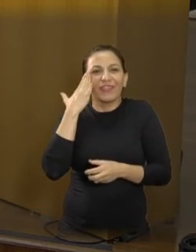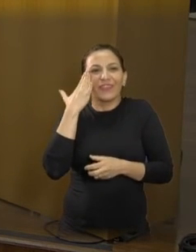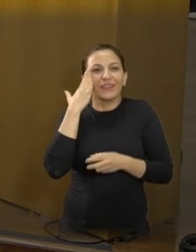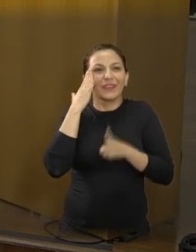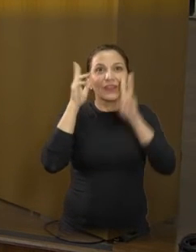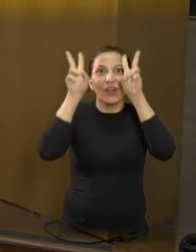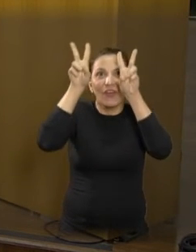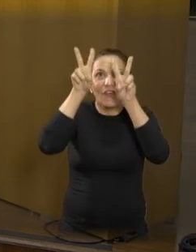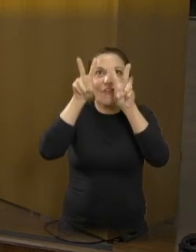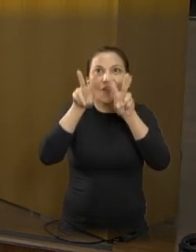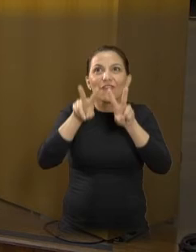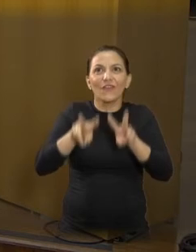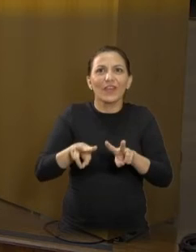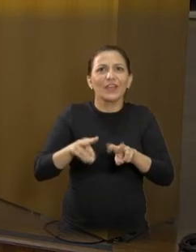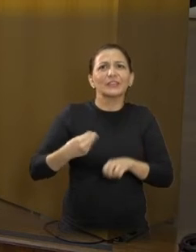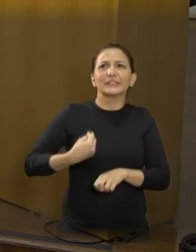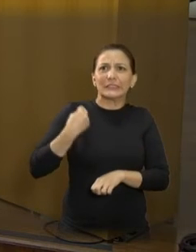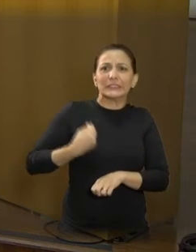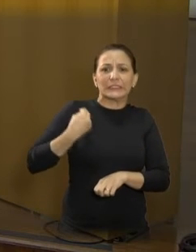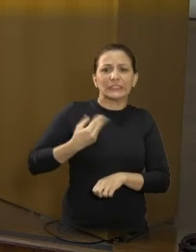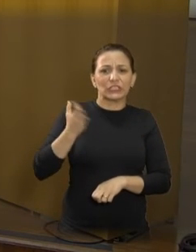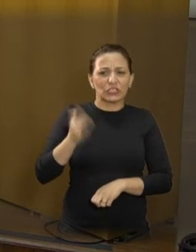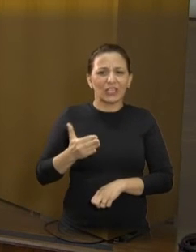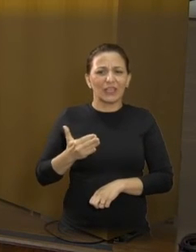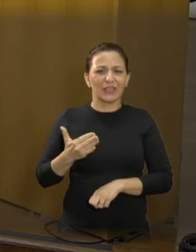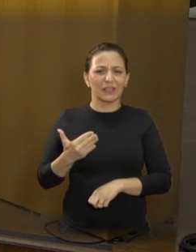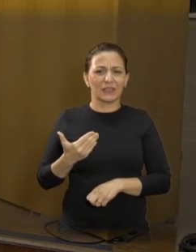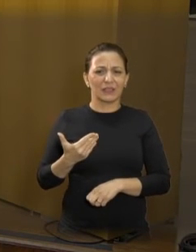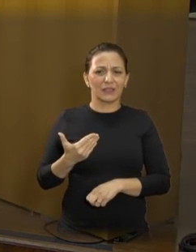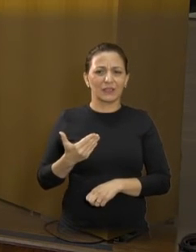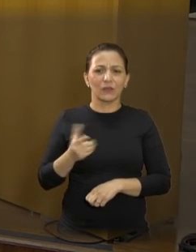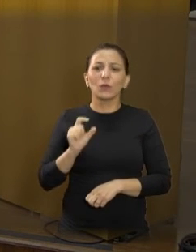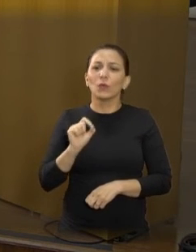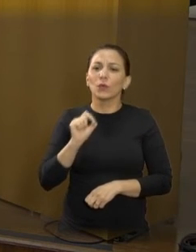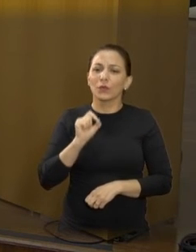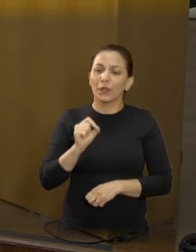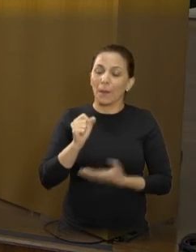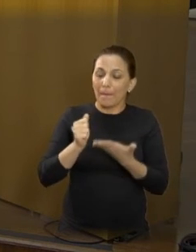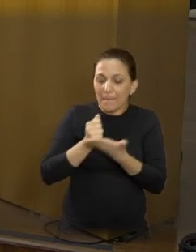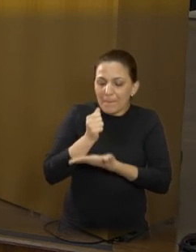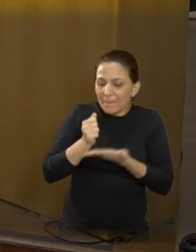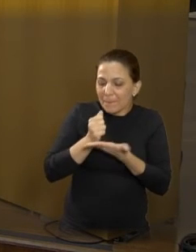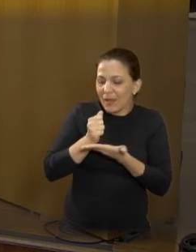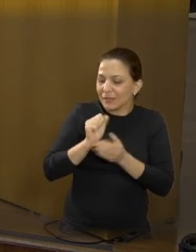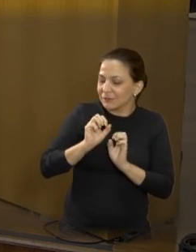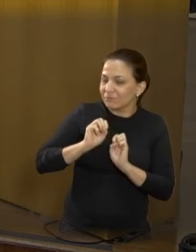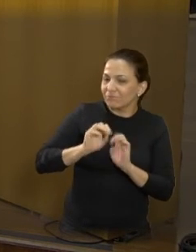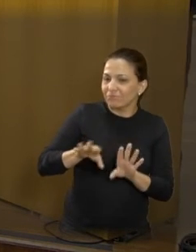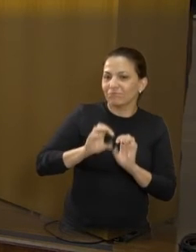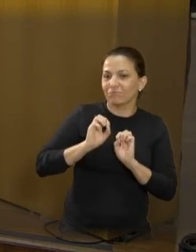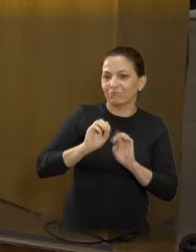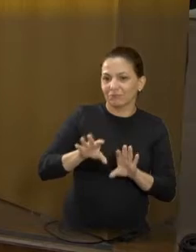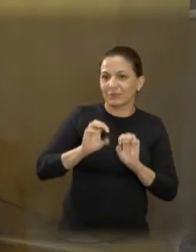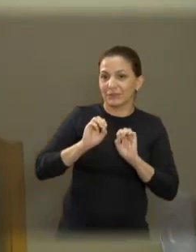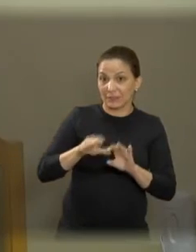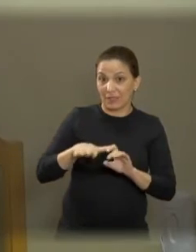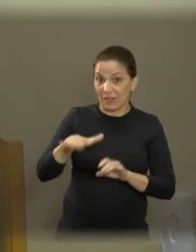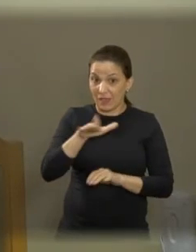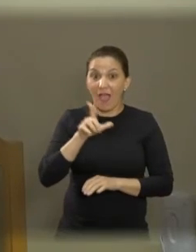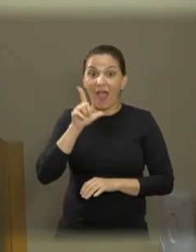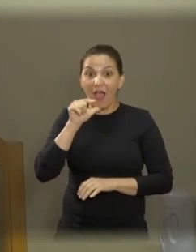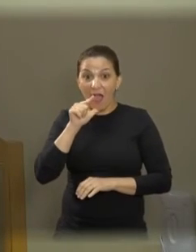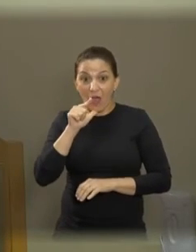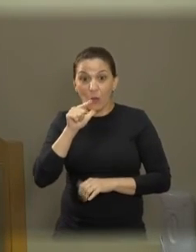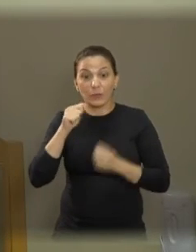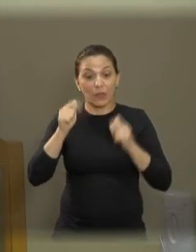da vida dele que ele já viu. Não é inventando coisas, não, o básico. Essa água serve